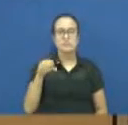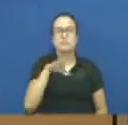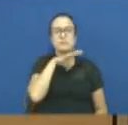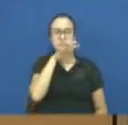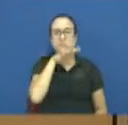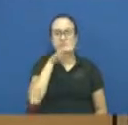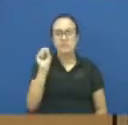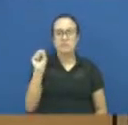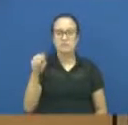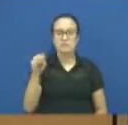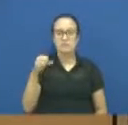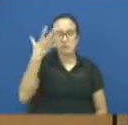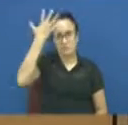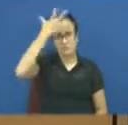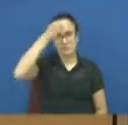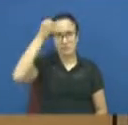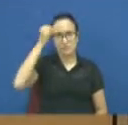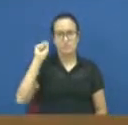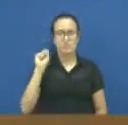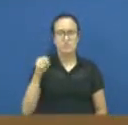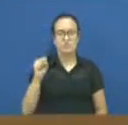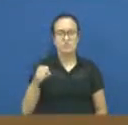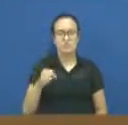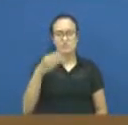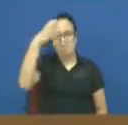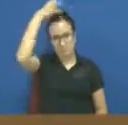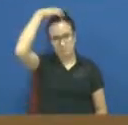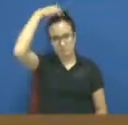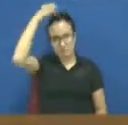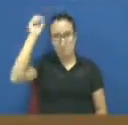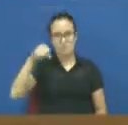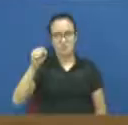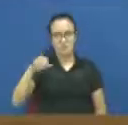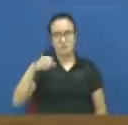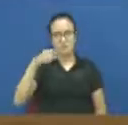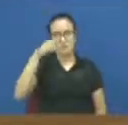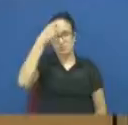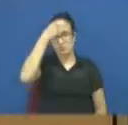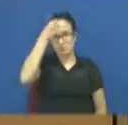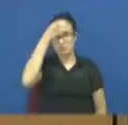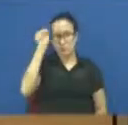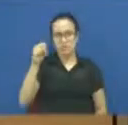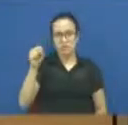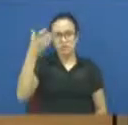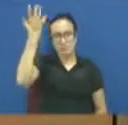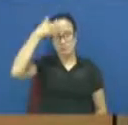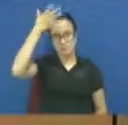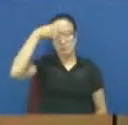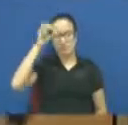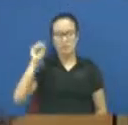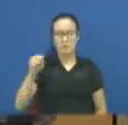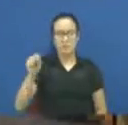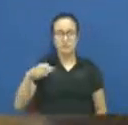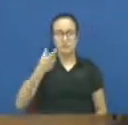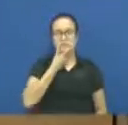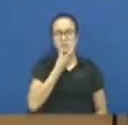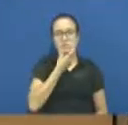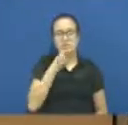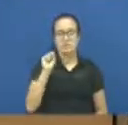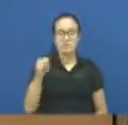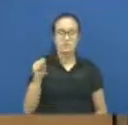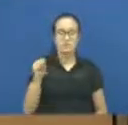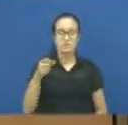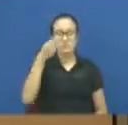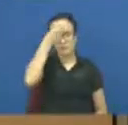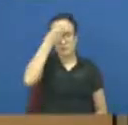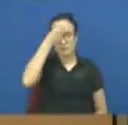Tigrão. Sim. Antônio Franco. Sim. Darcy Reis. Sim. Edivaldo Soares. Sim. Érica Tang. Sim, excelência. Érica Monteiro. Sim.